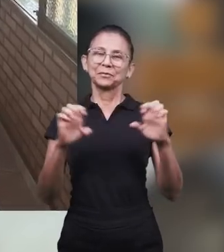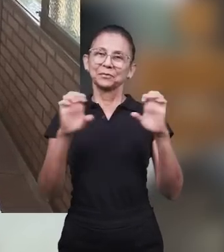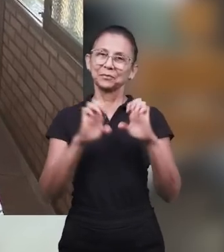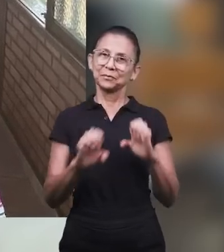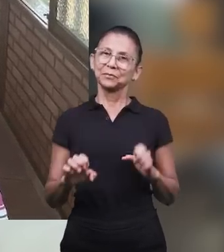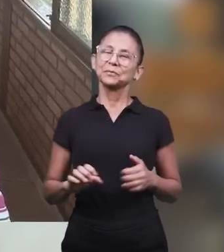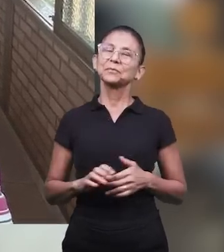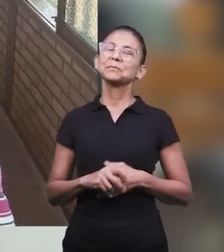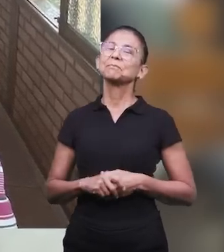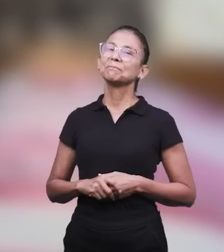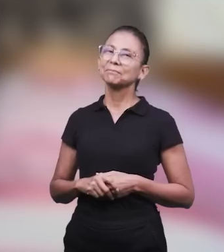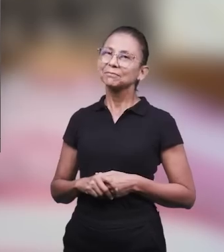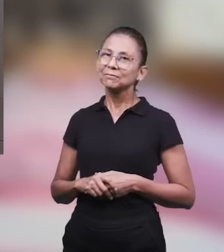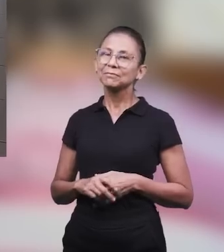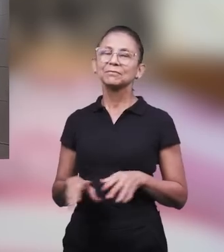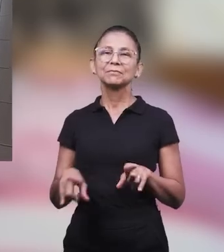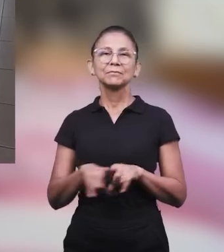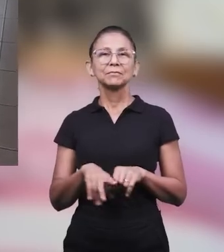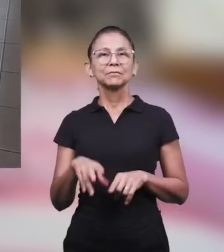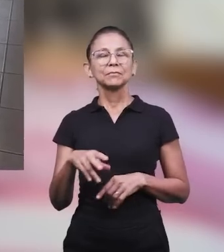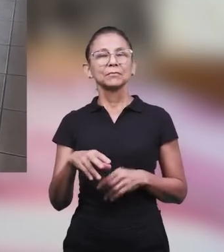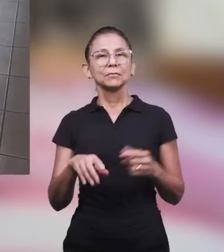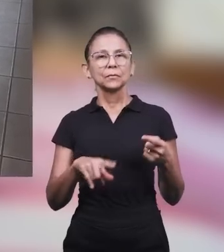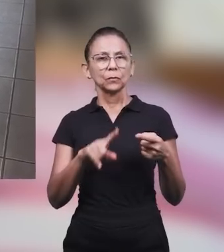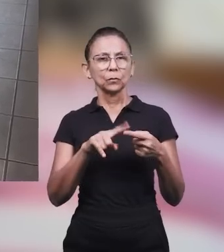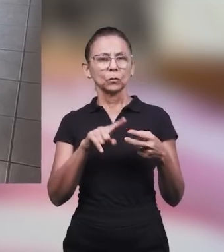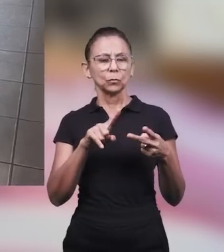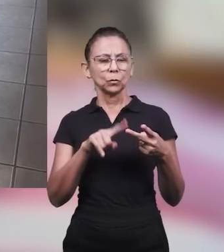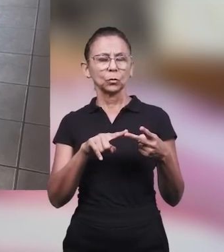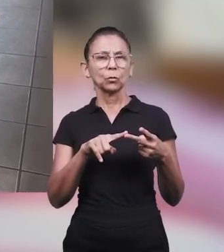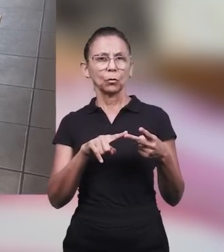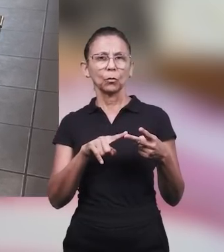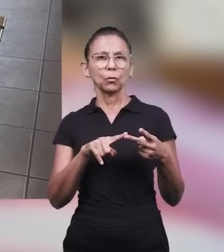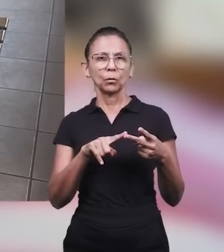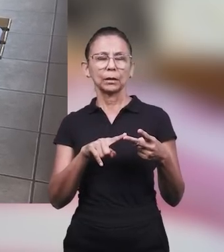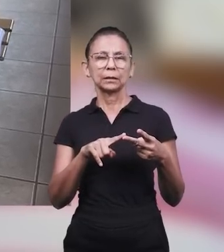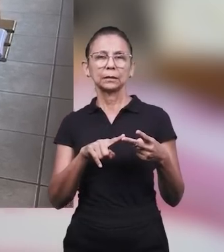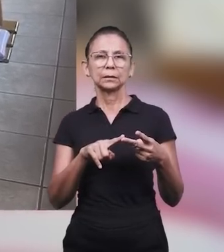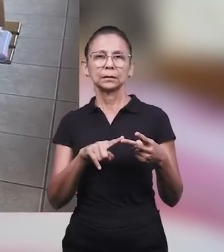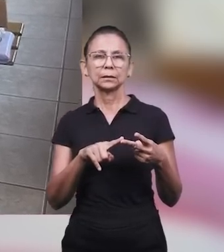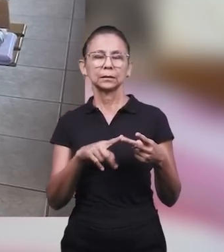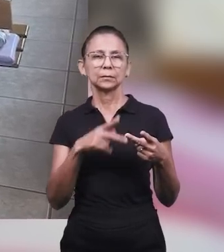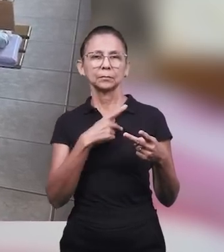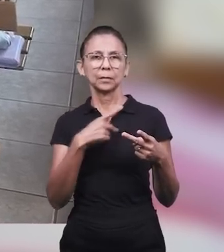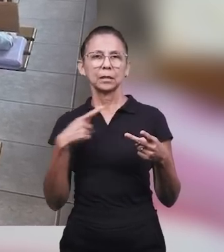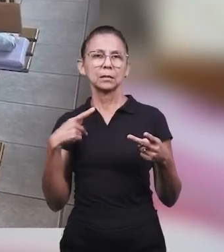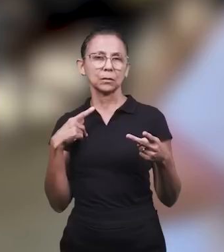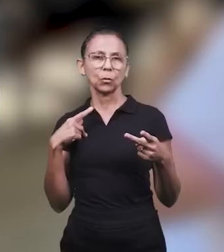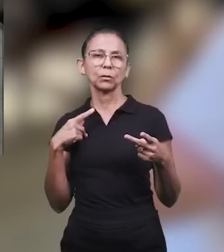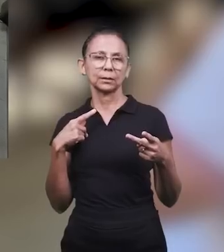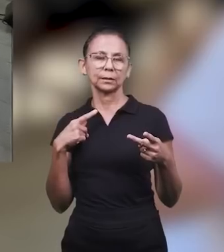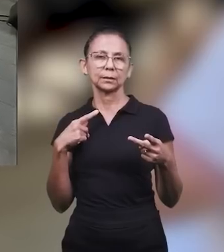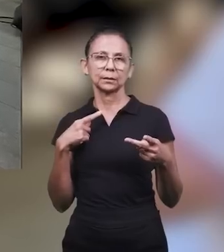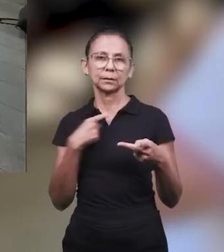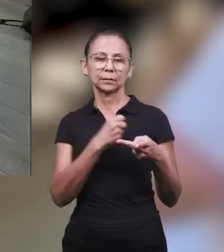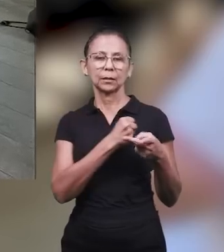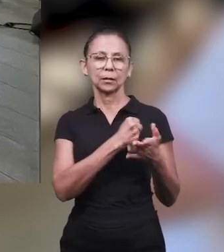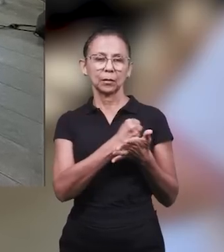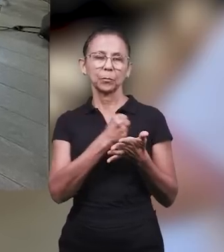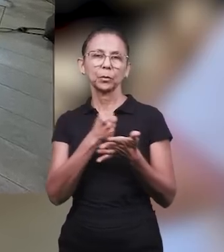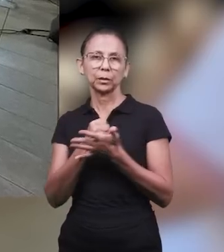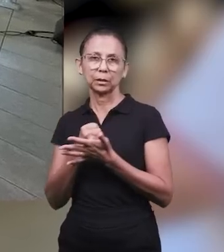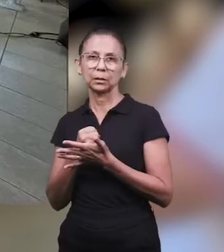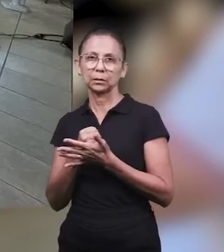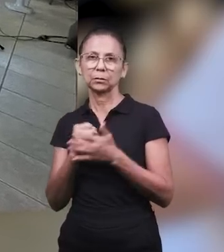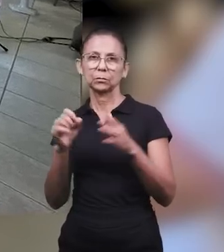igreja com o pastor Rodrigo, a igreja do Rocio, e também ali a igreja do centro com o pastor Geraldo. Nos passaram a informação e as